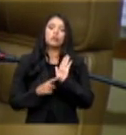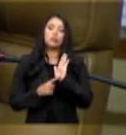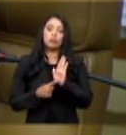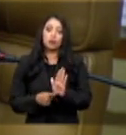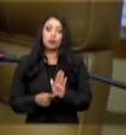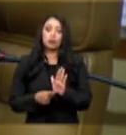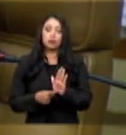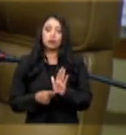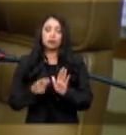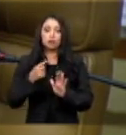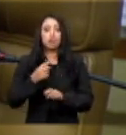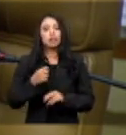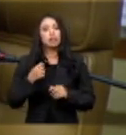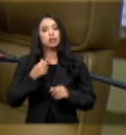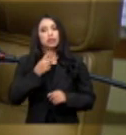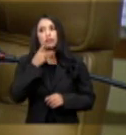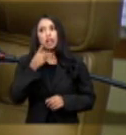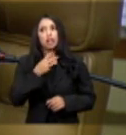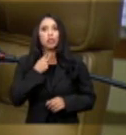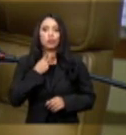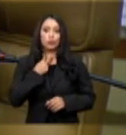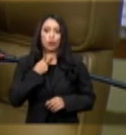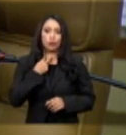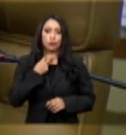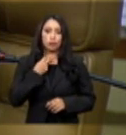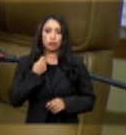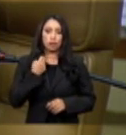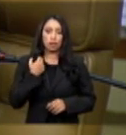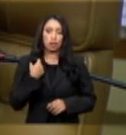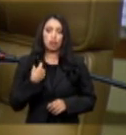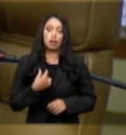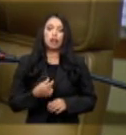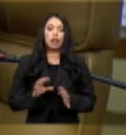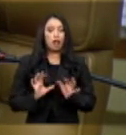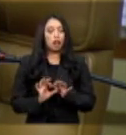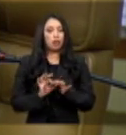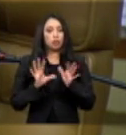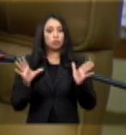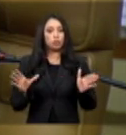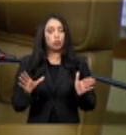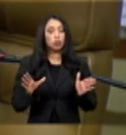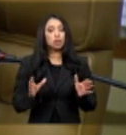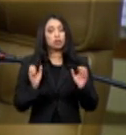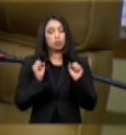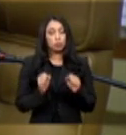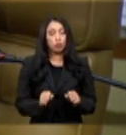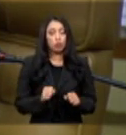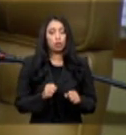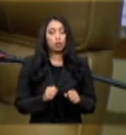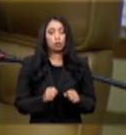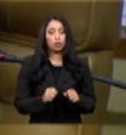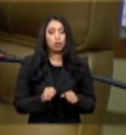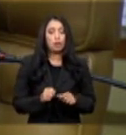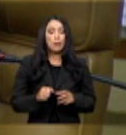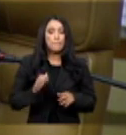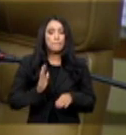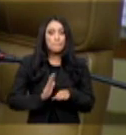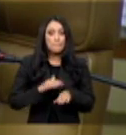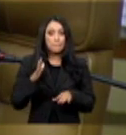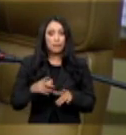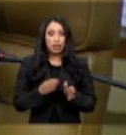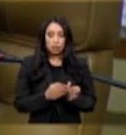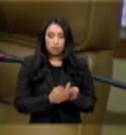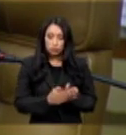13.448 não afirma que não pode. É uma lei que autoriza a prorrogação. Ela não faz a prorrogação e, por